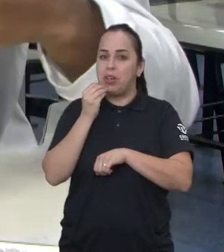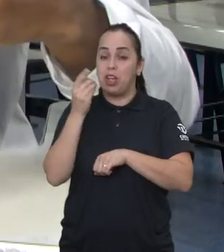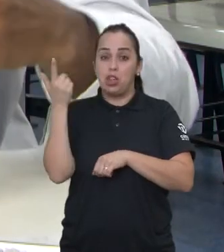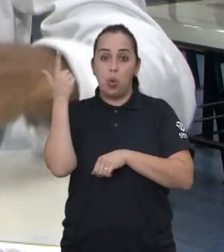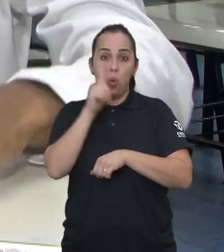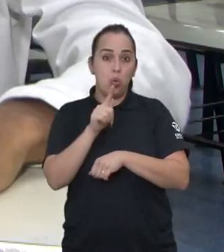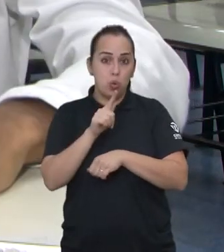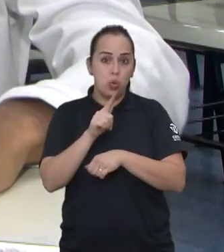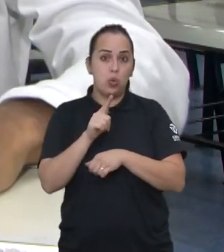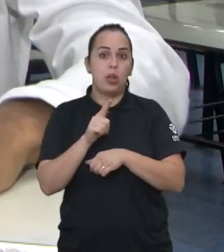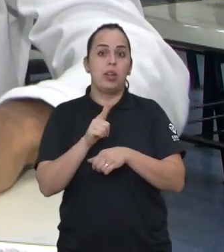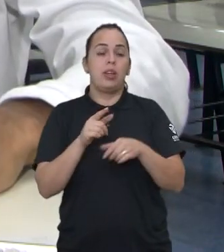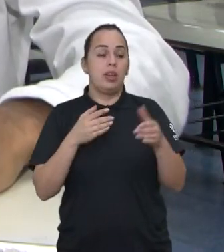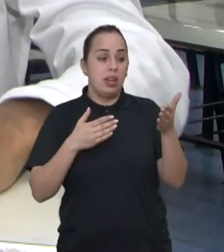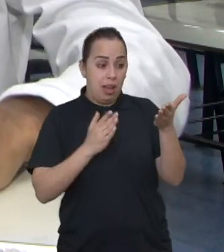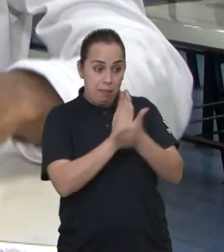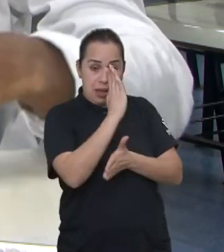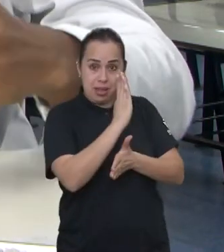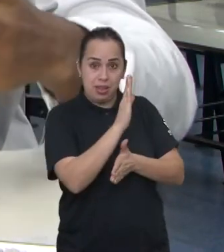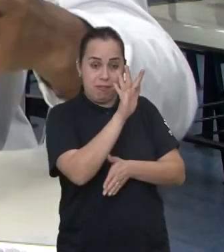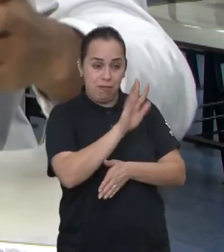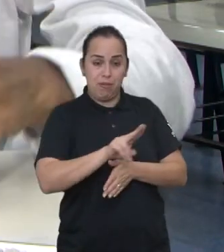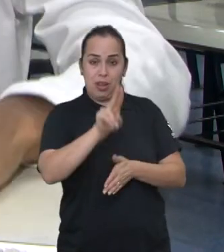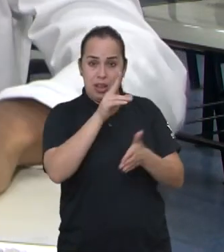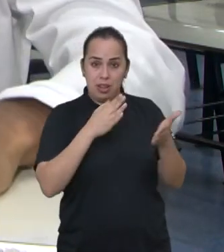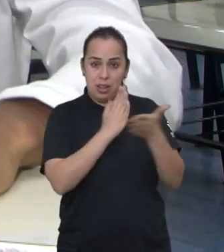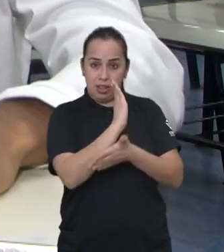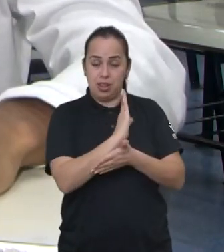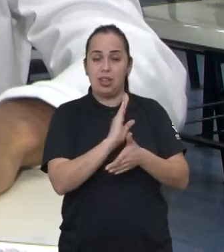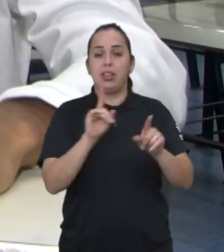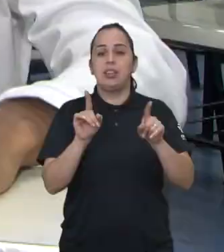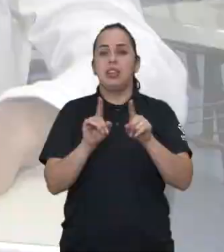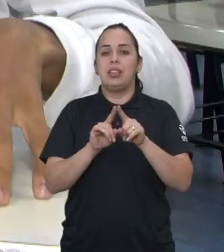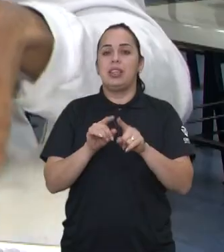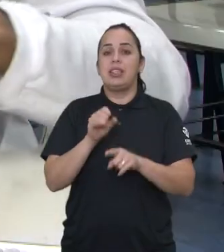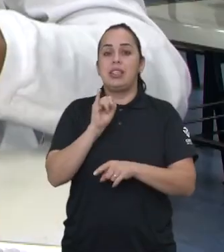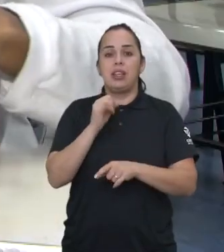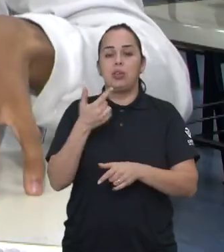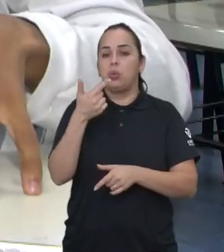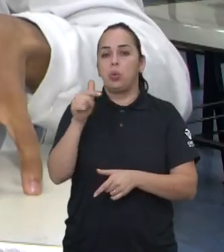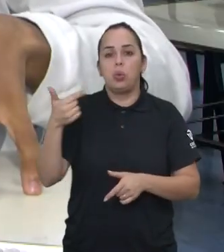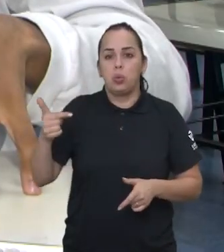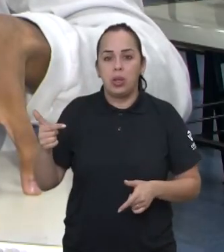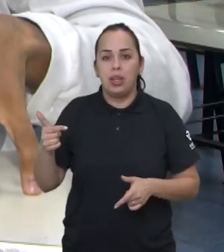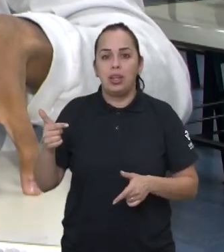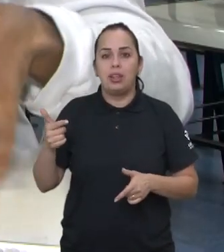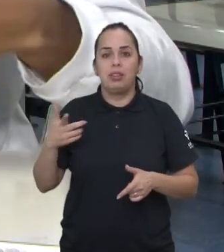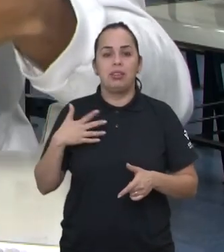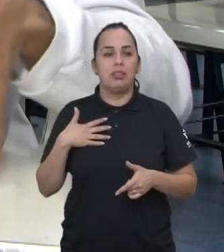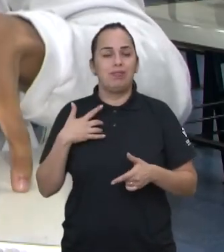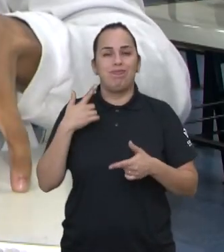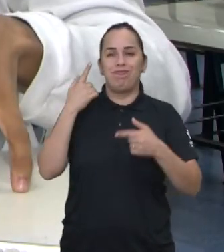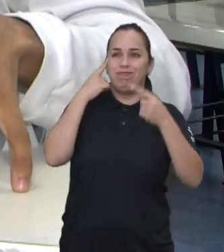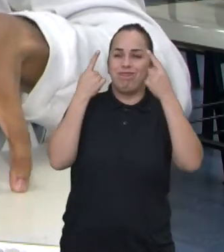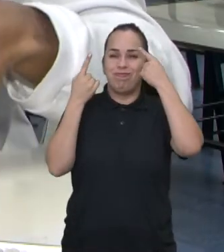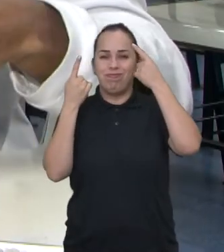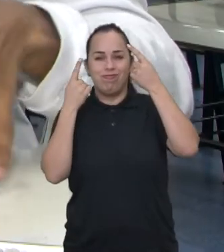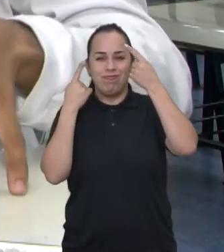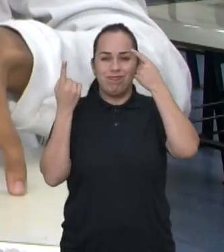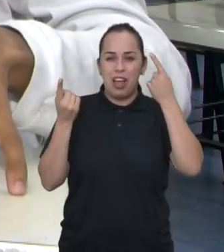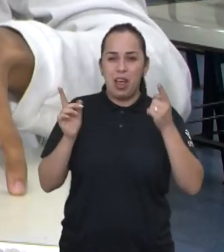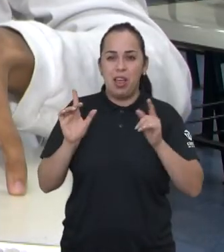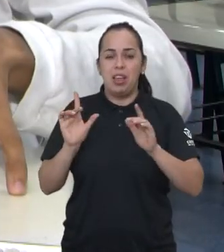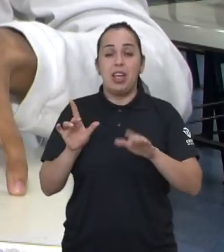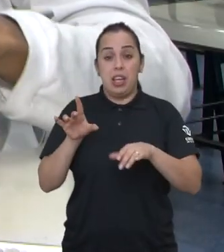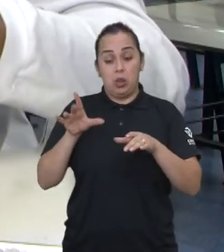suas vantagens de conseguir custar a cidade que você deseja quando não tem esse acesso então a gente fica com